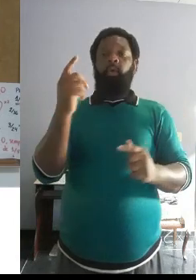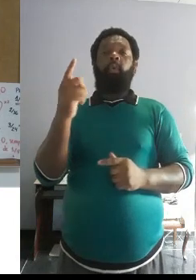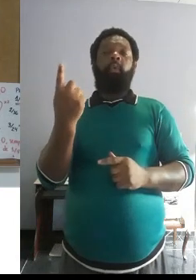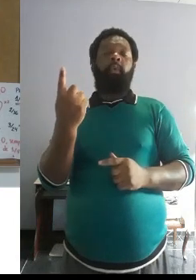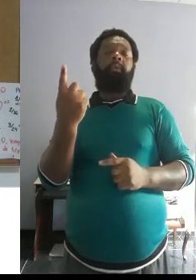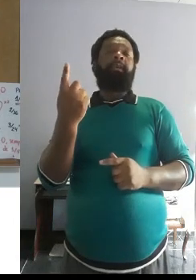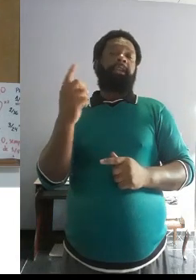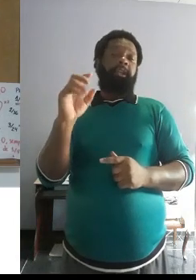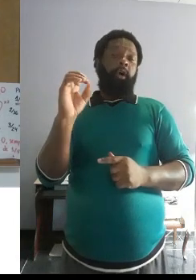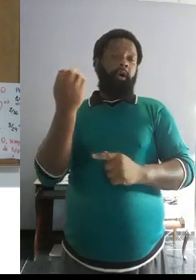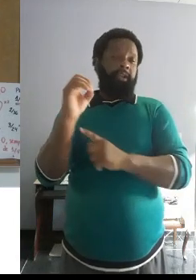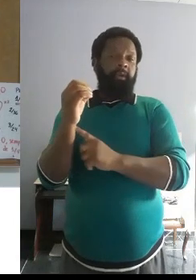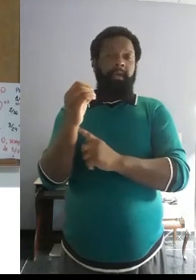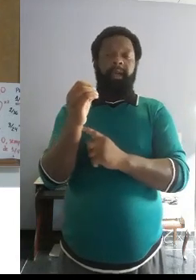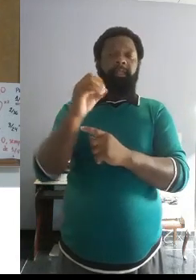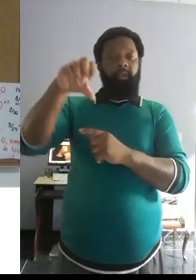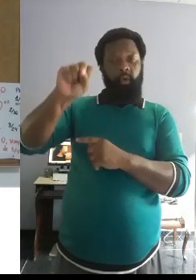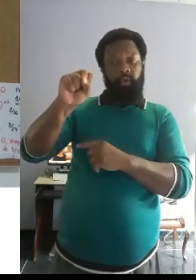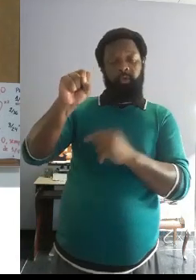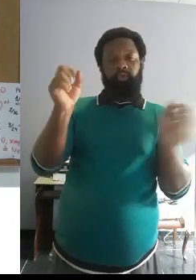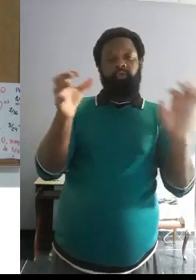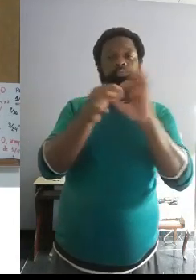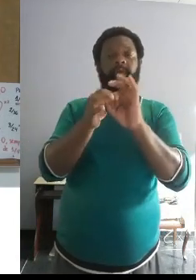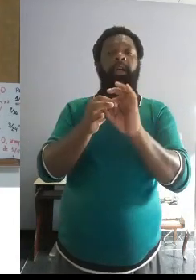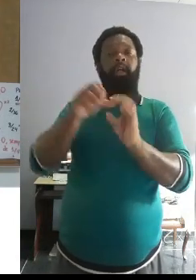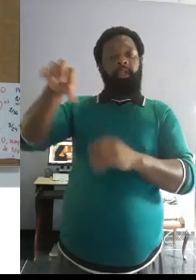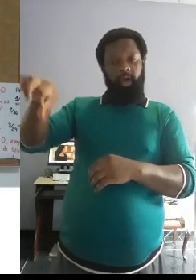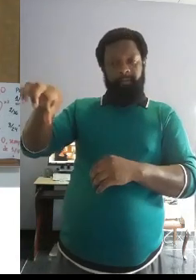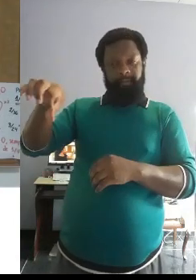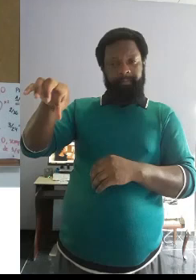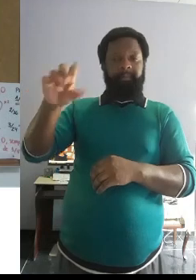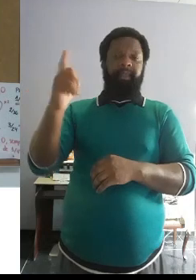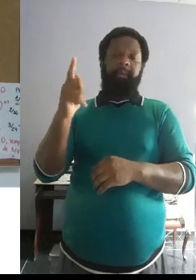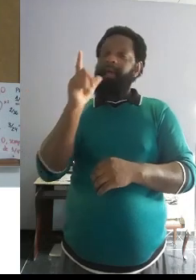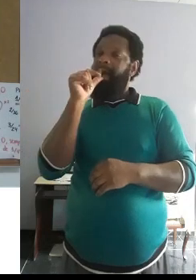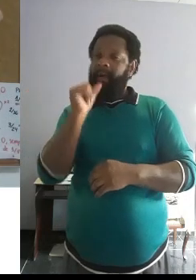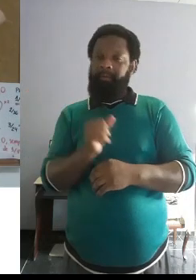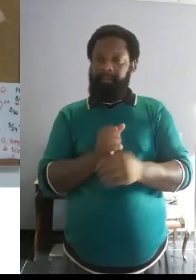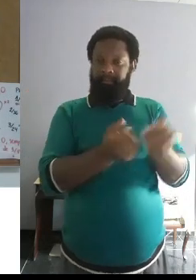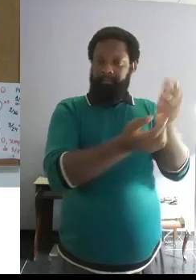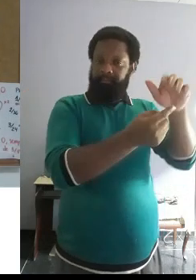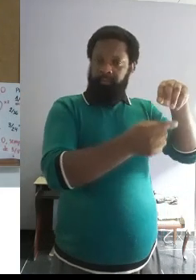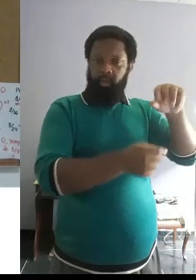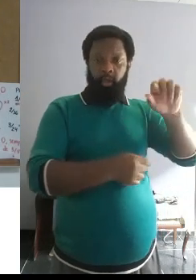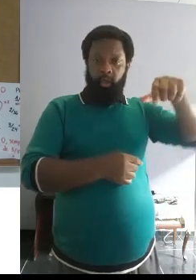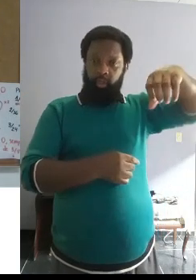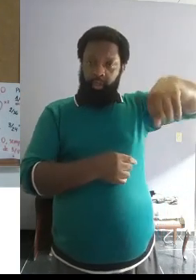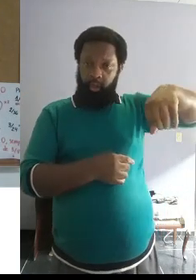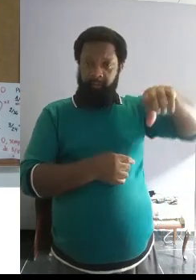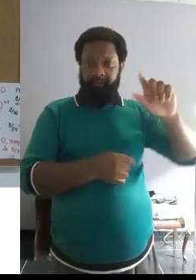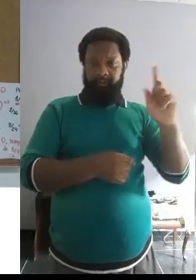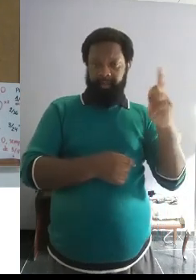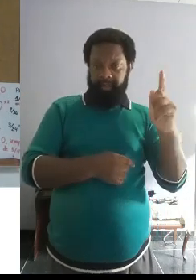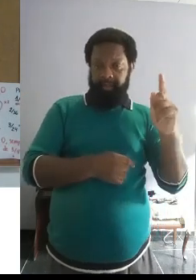formar então 9 gramas de água. O sistema estando fechado, ó, 9 gramas no reagente, 9 gramas no